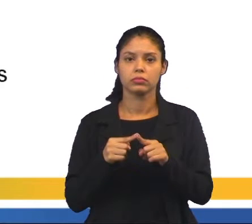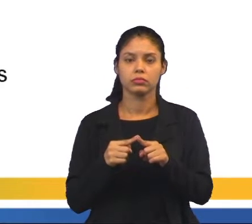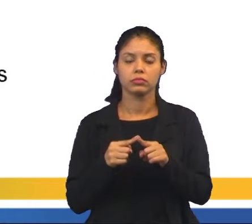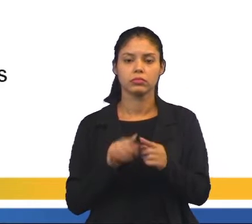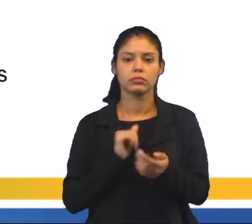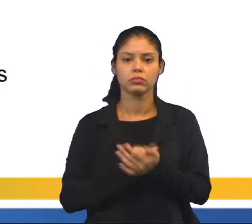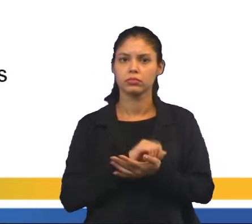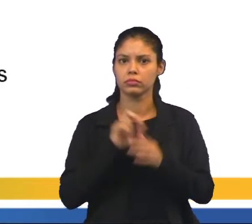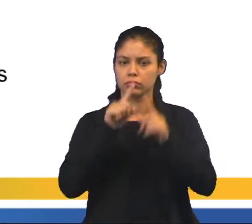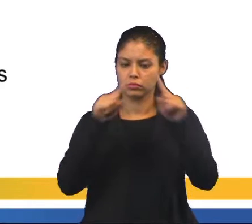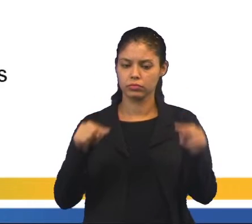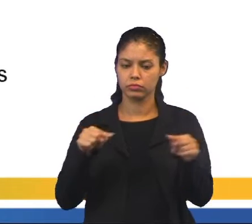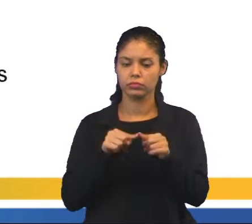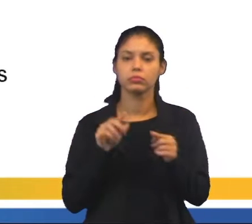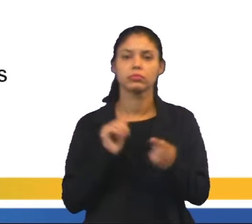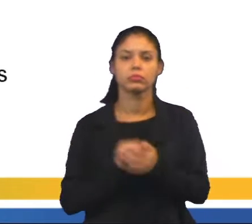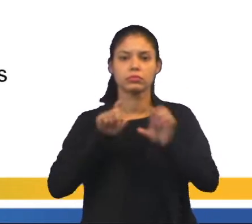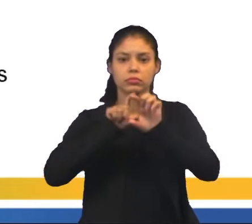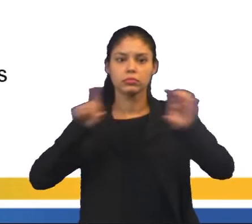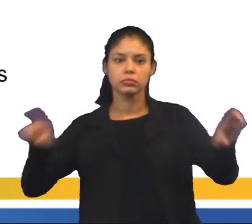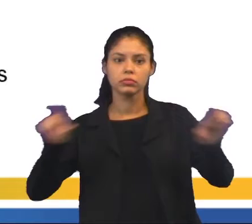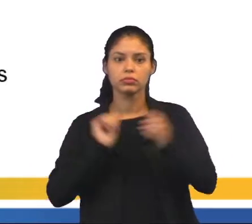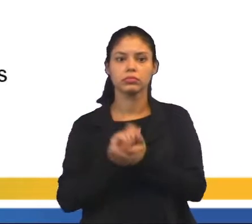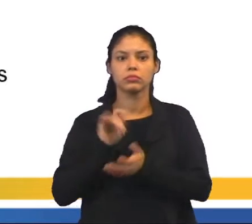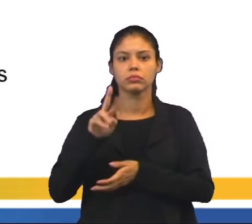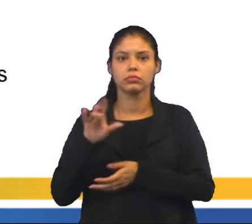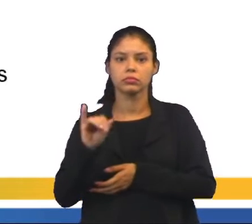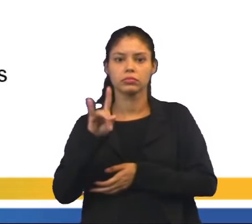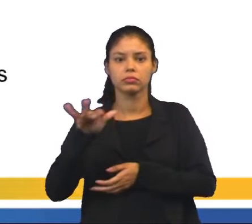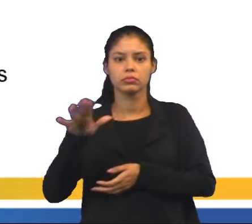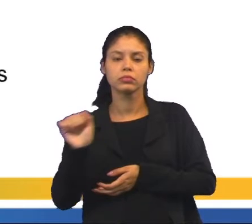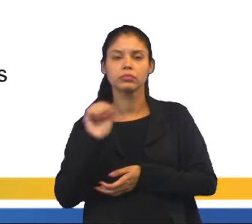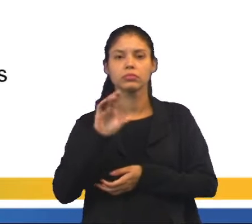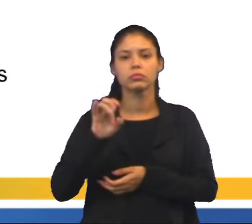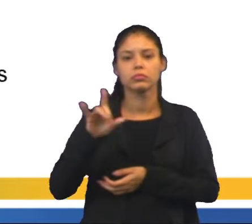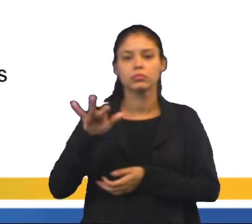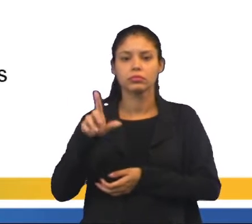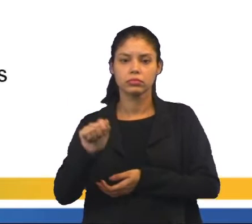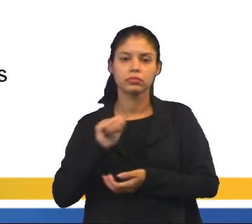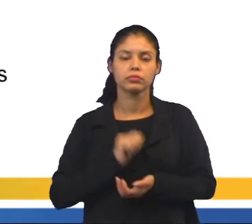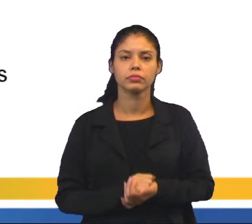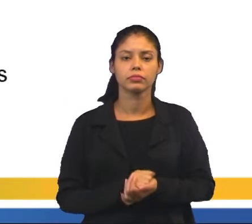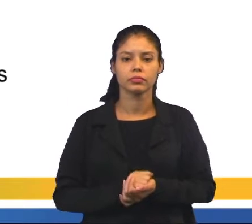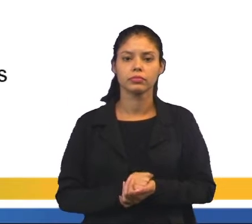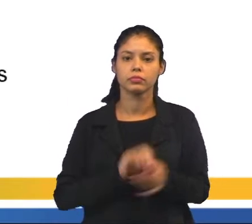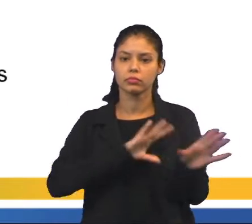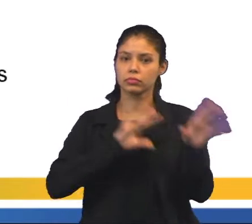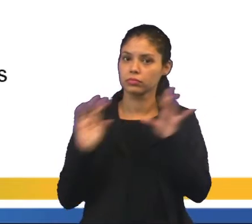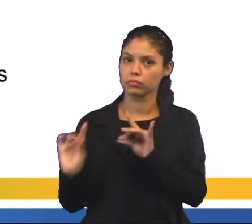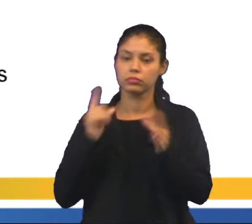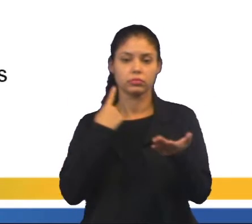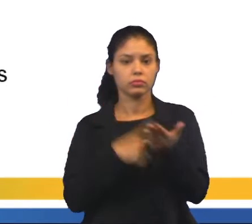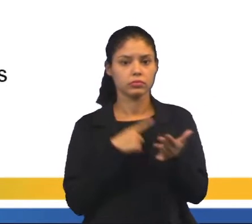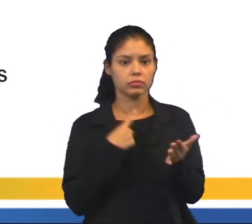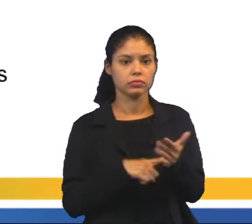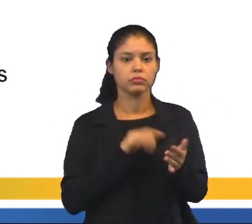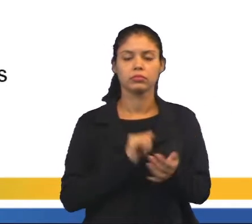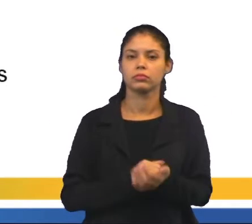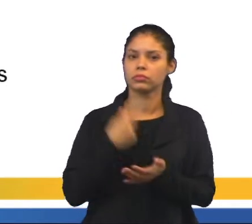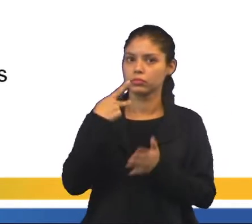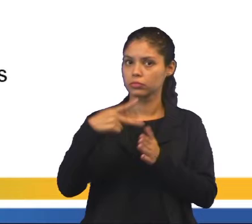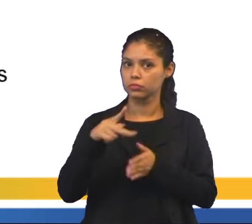o tipo de triângulo, retângulo, equilátero, isósceles ou escaleno, e levar